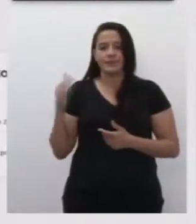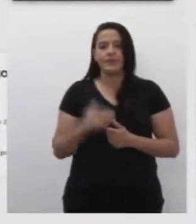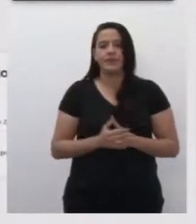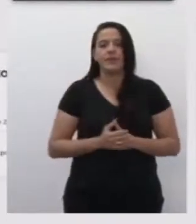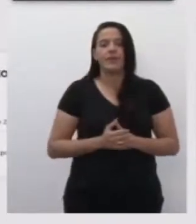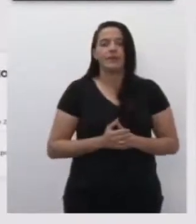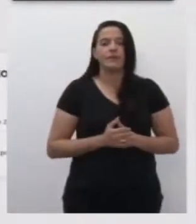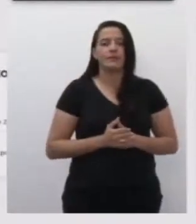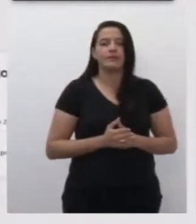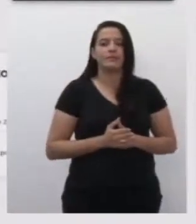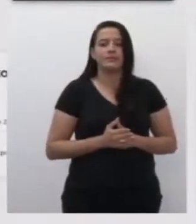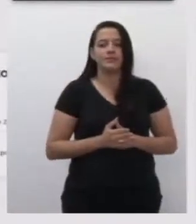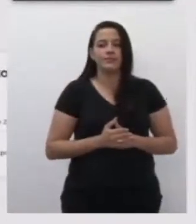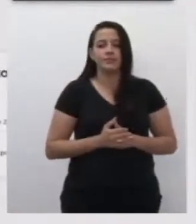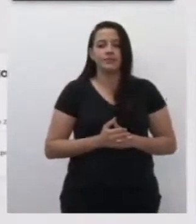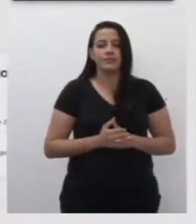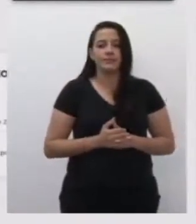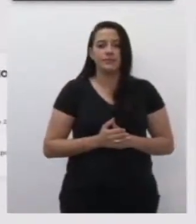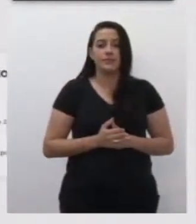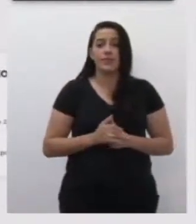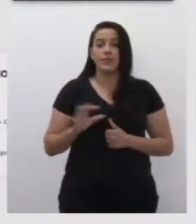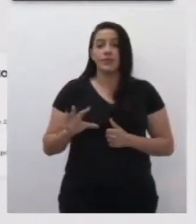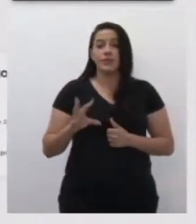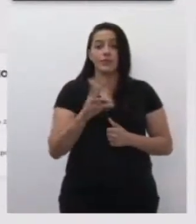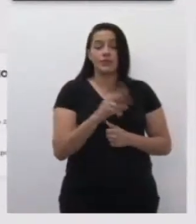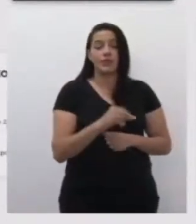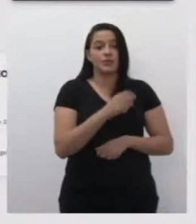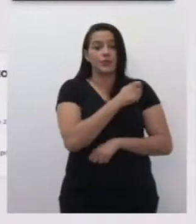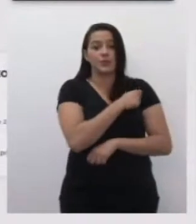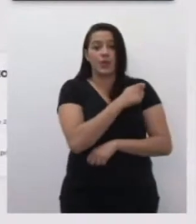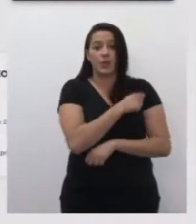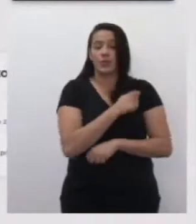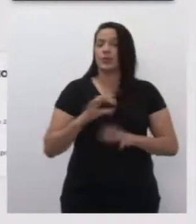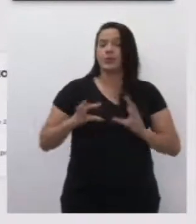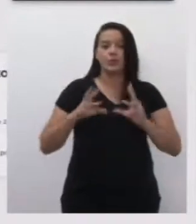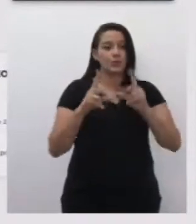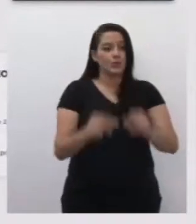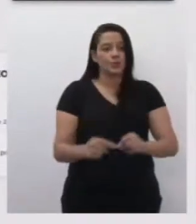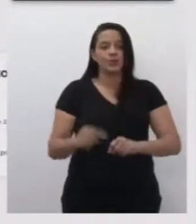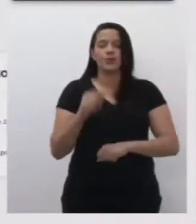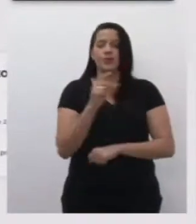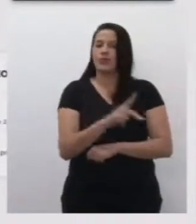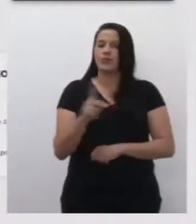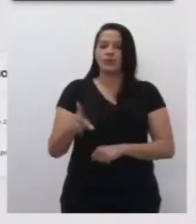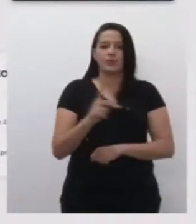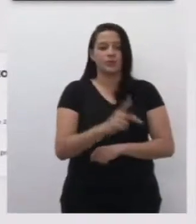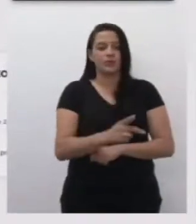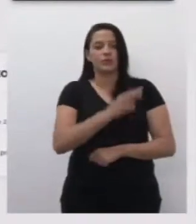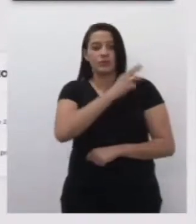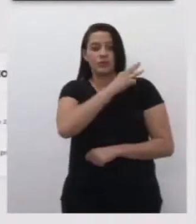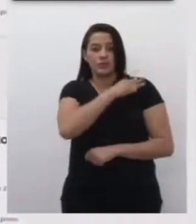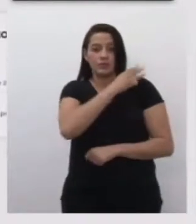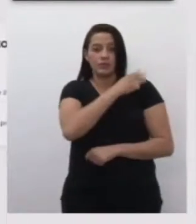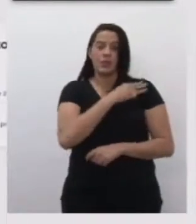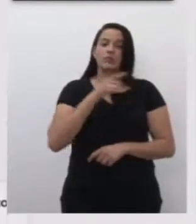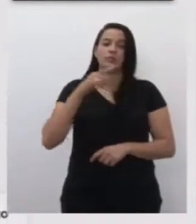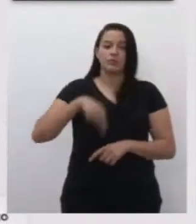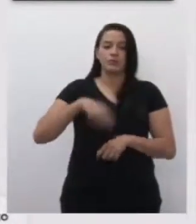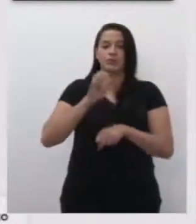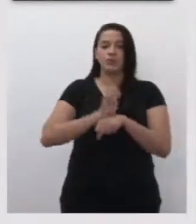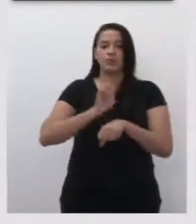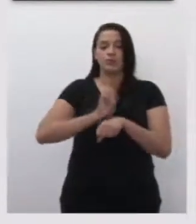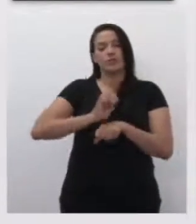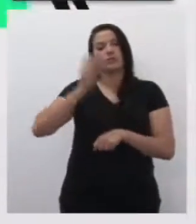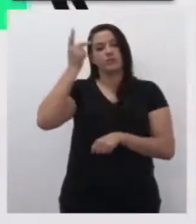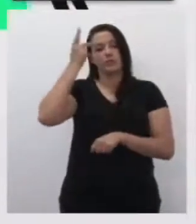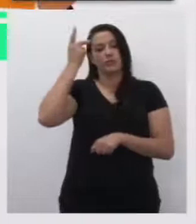para vocês, a gente está oferecendo para todos os alunos e todos os professores de ensino médio do estado de São Paulo, tá? Então, todo mundo